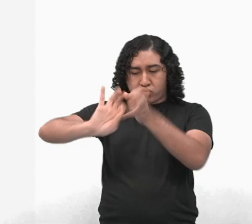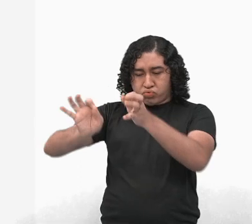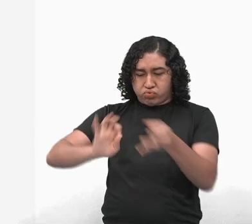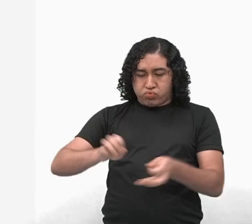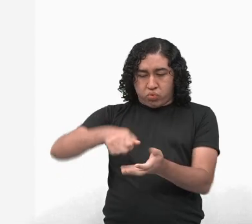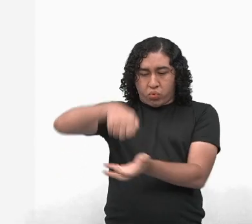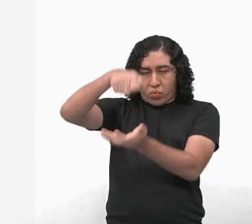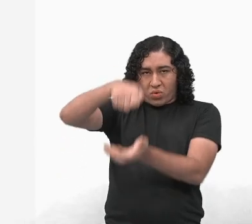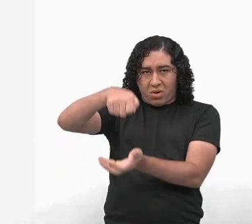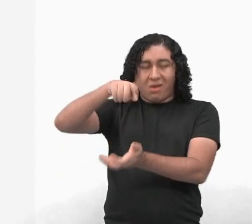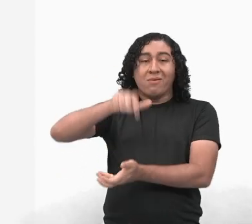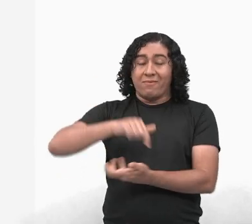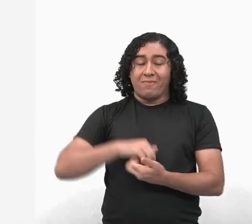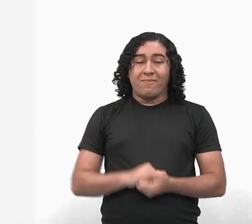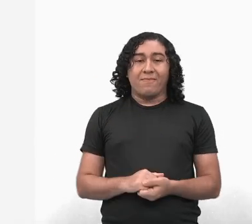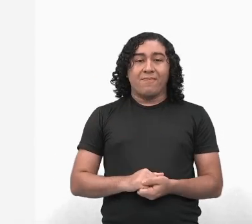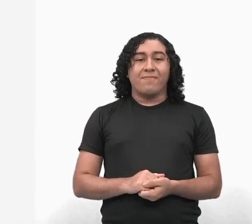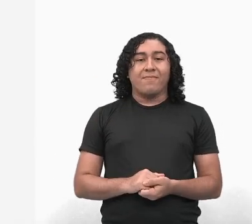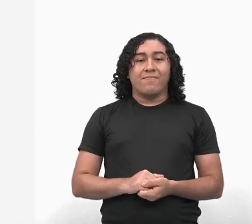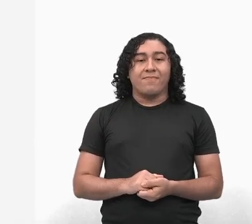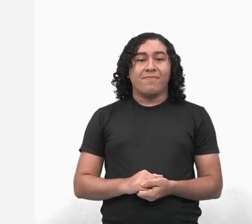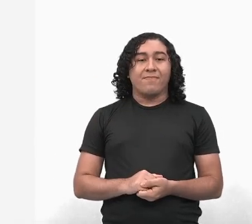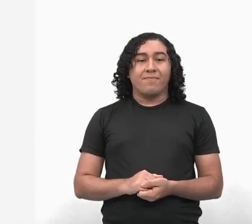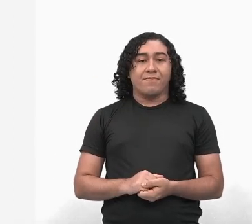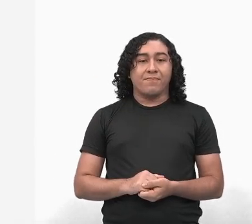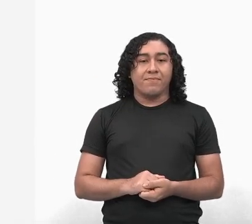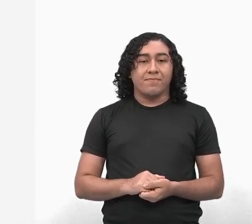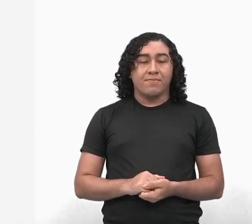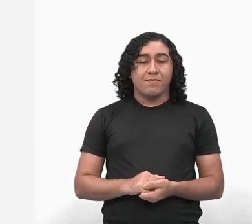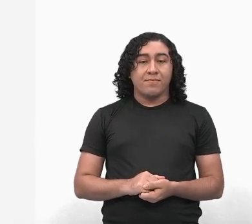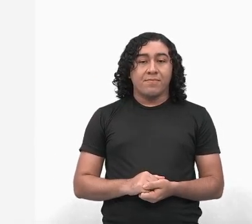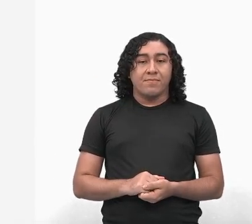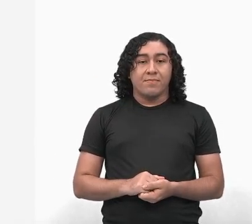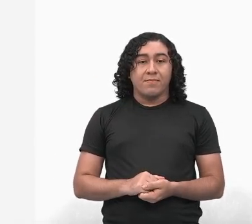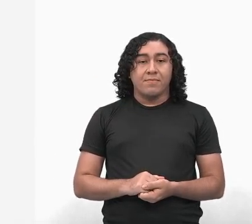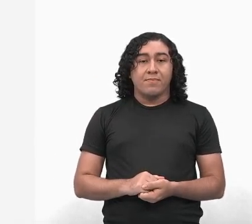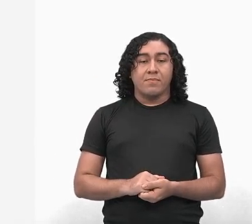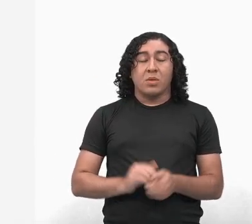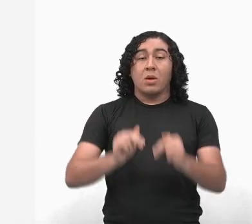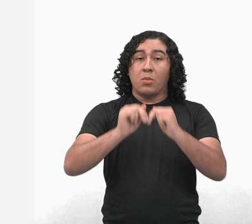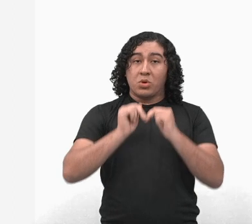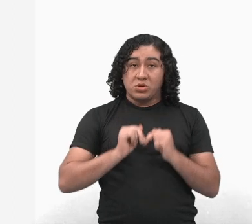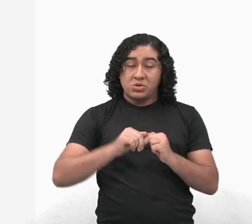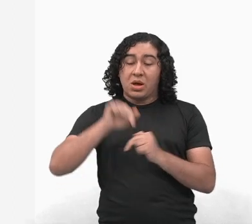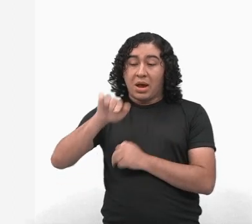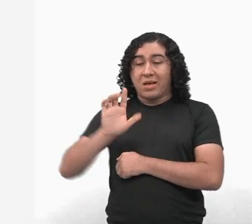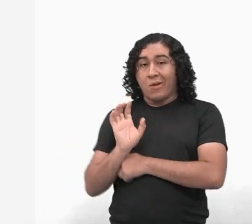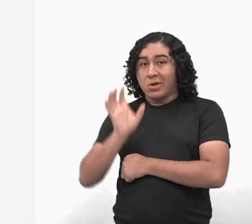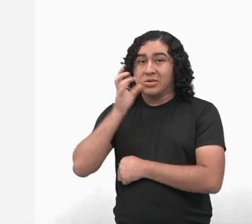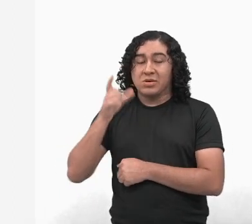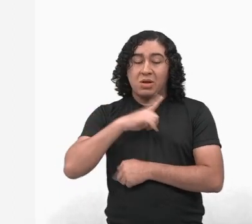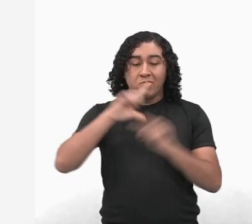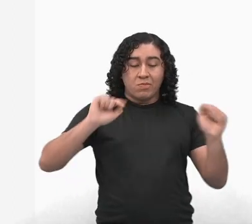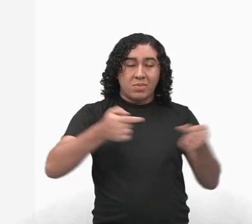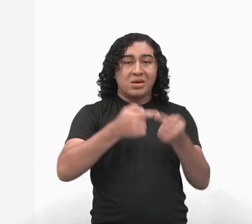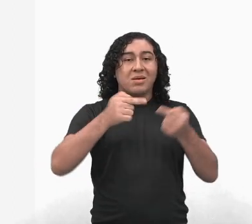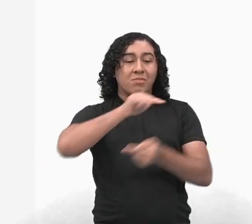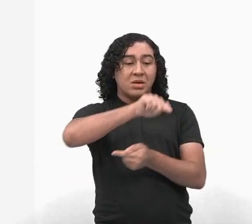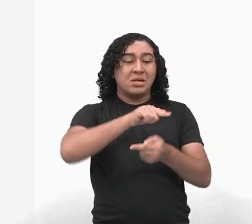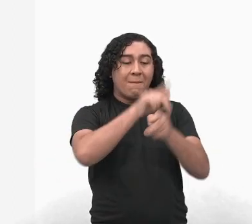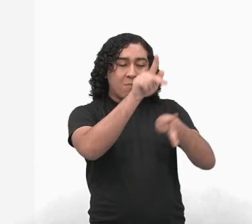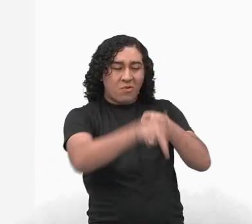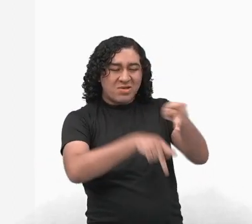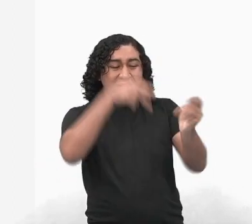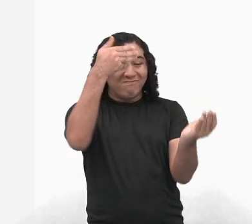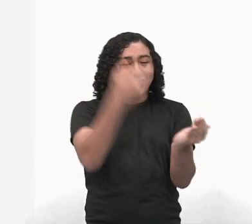E é desse ofício que vem o nome da revolta maranhense. Eles foram derrotados, massacrados pelo